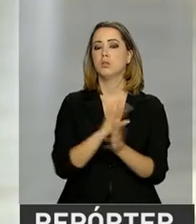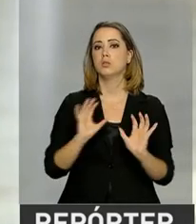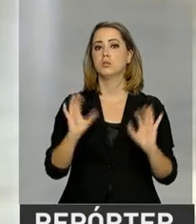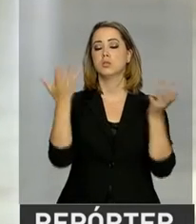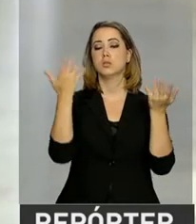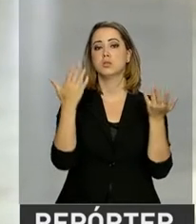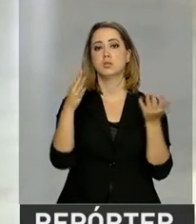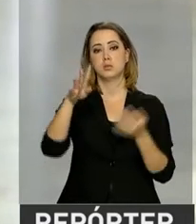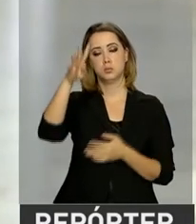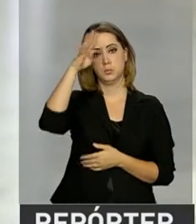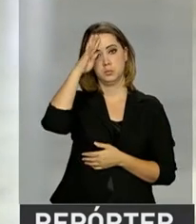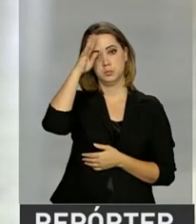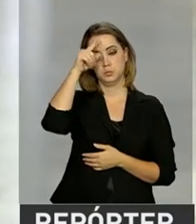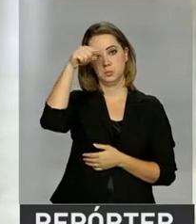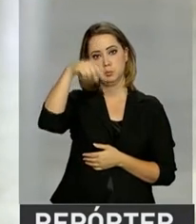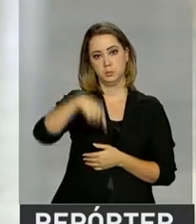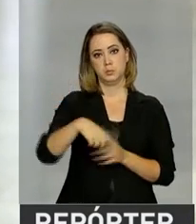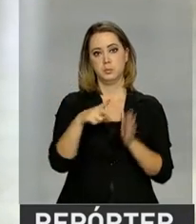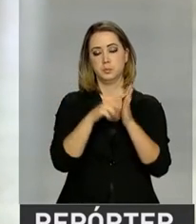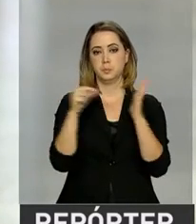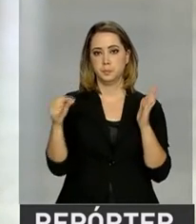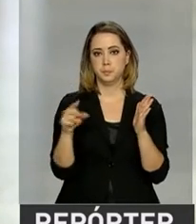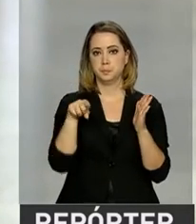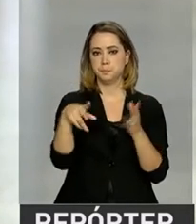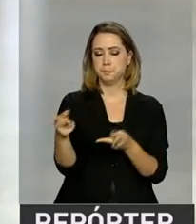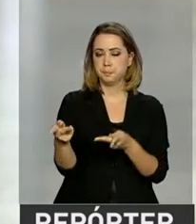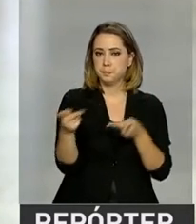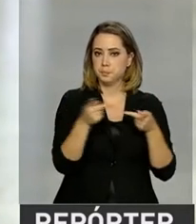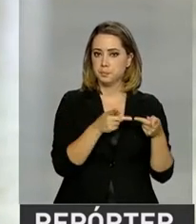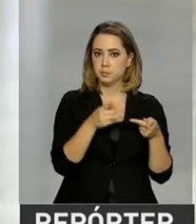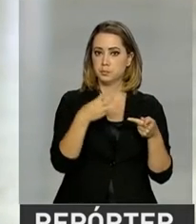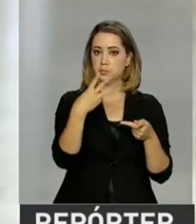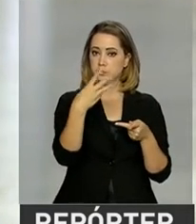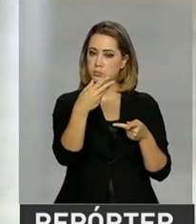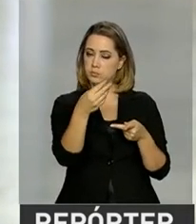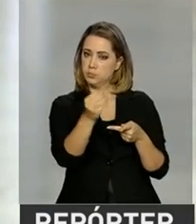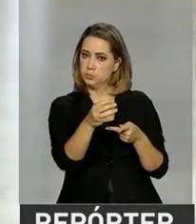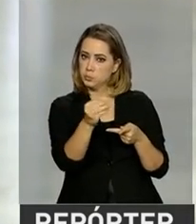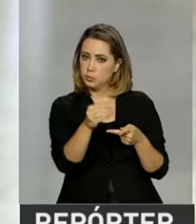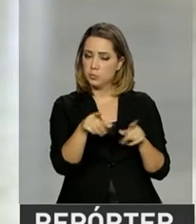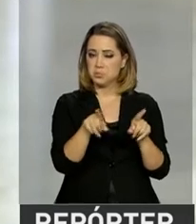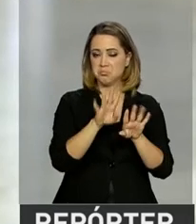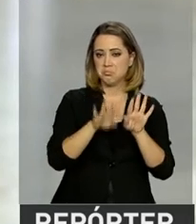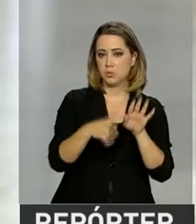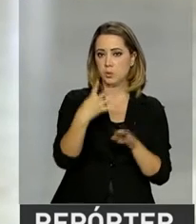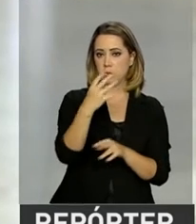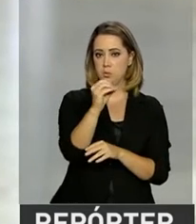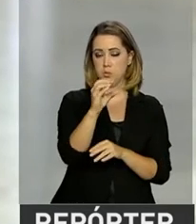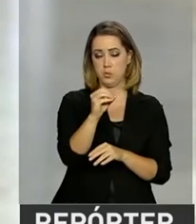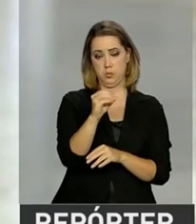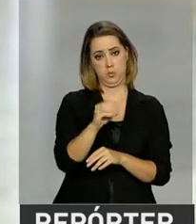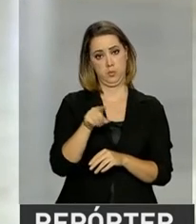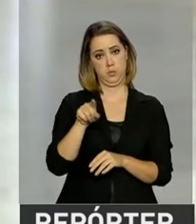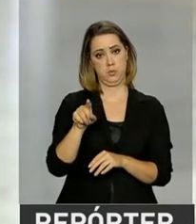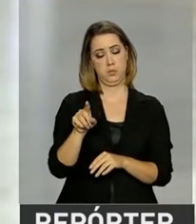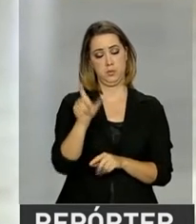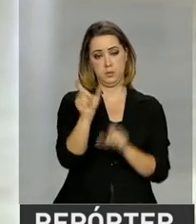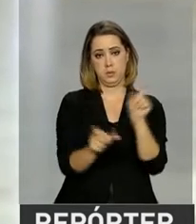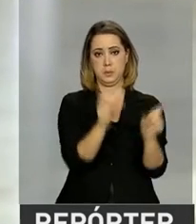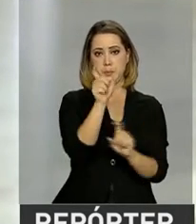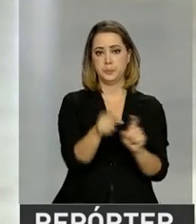quarta feira aqui no palácio do planalto foram convidadas entre 300 e 400 pessoas que direta ou indiretamente